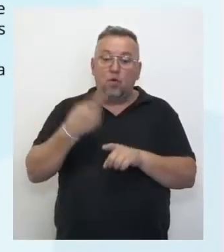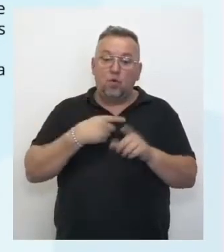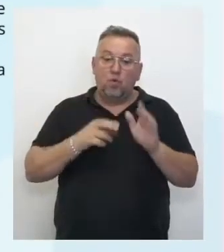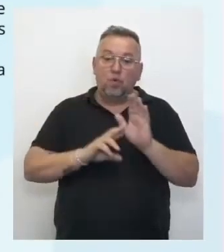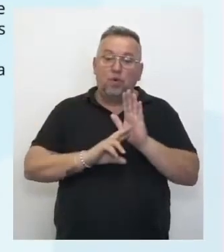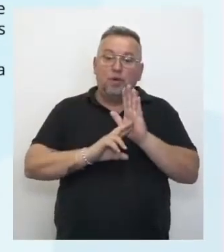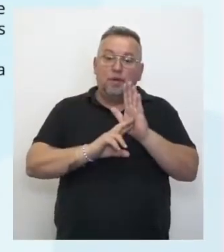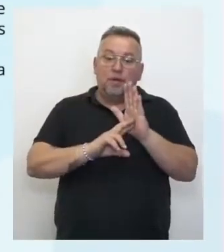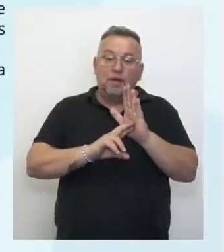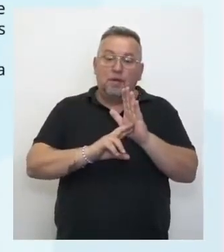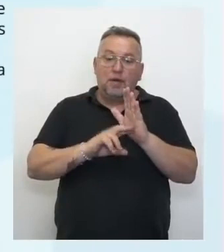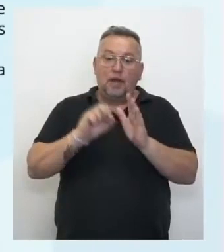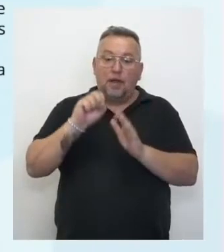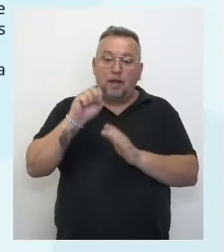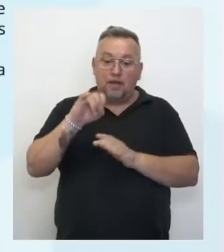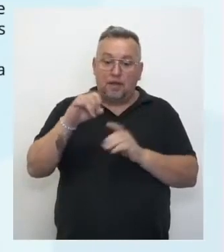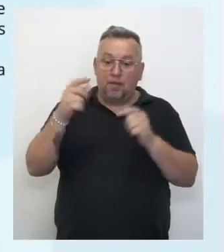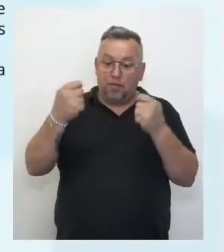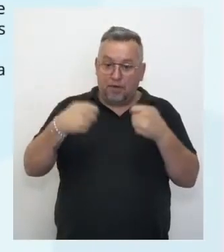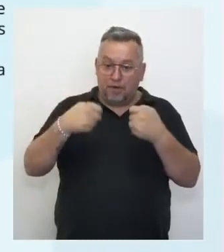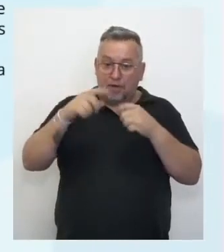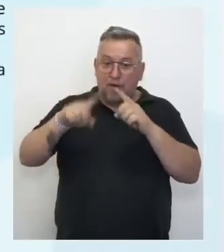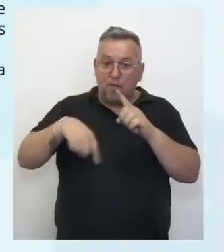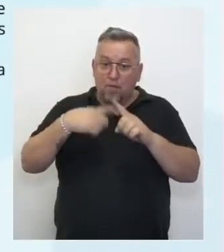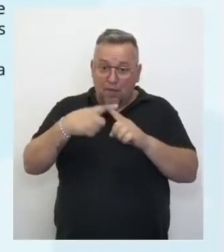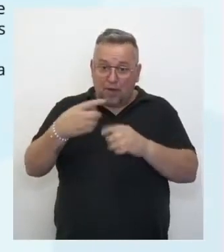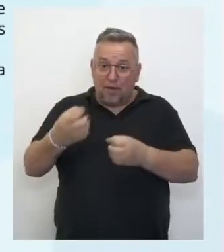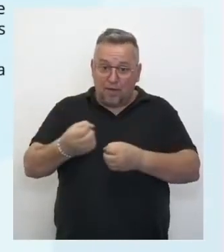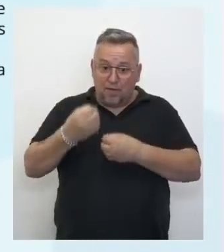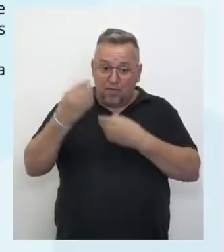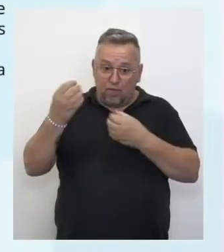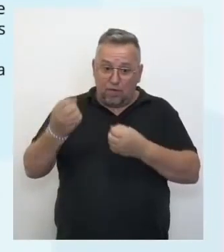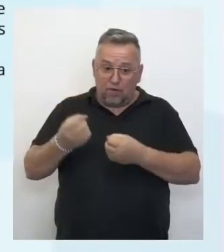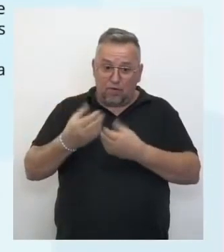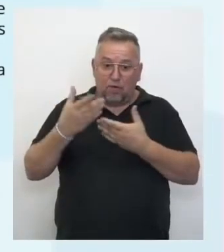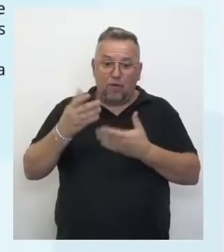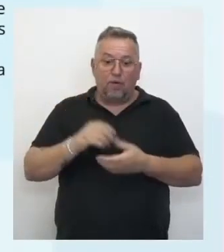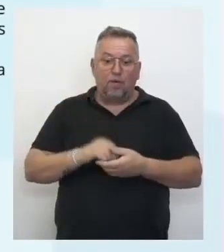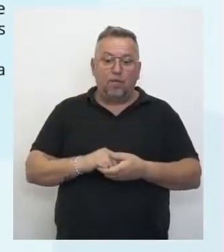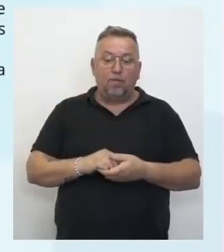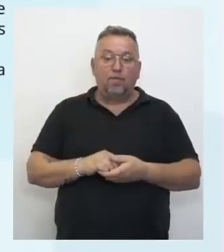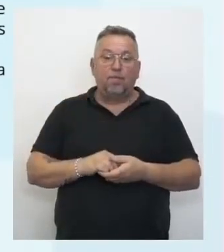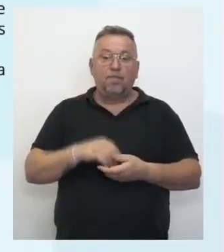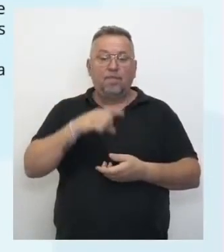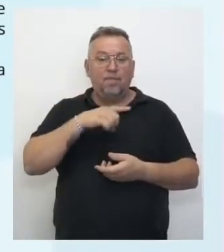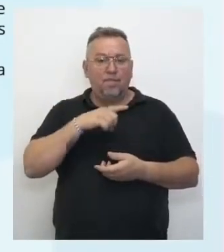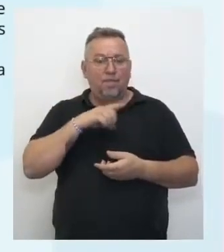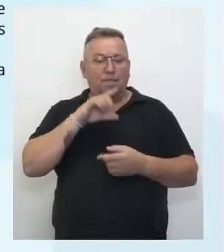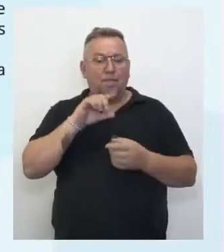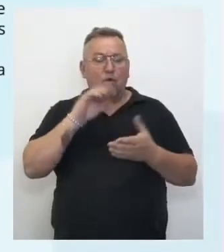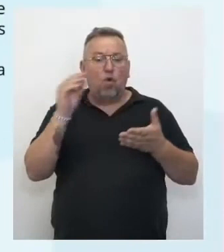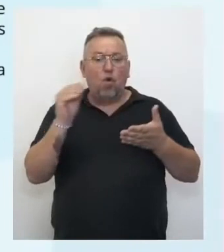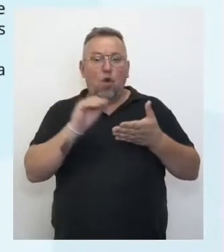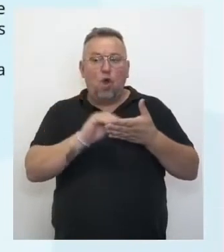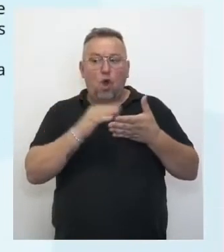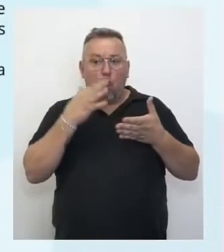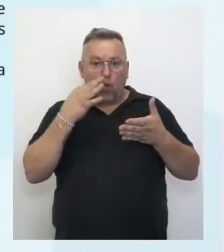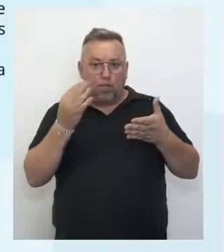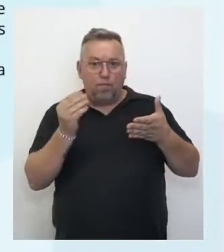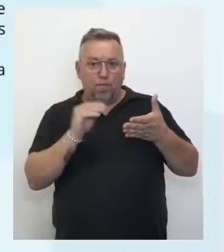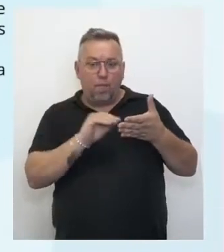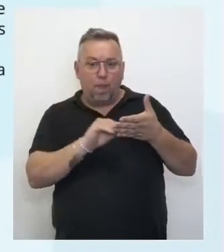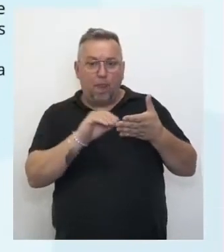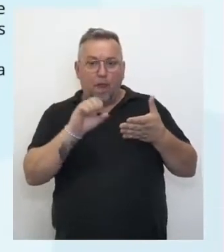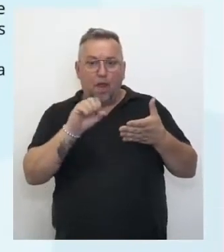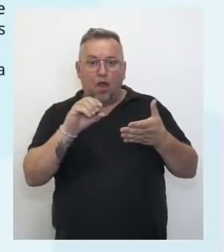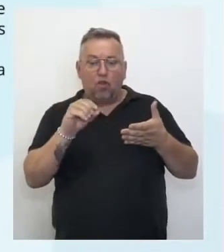representante. Caso sejam necessárias maiores informações. Então, se tiver alguma observação, a senhora Sofia